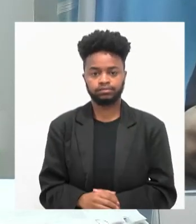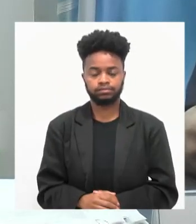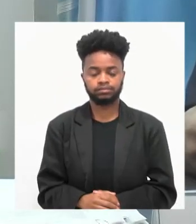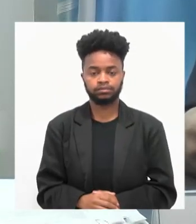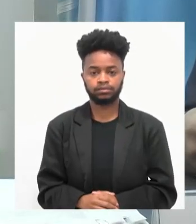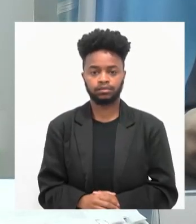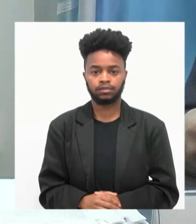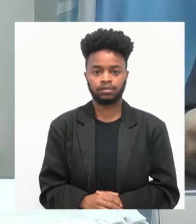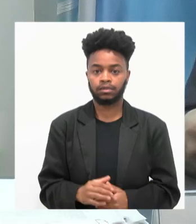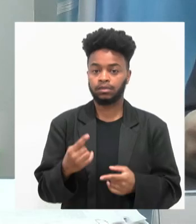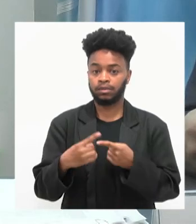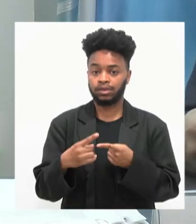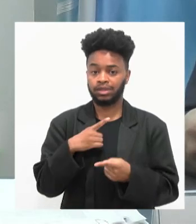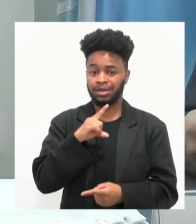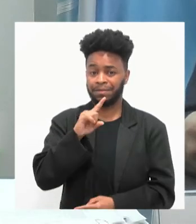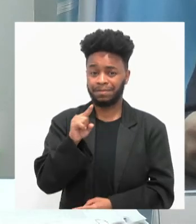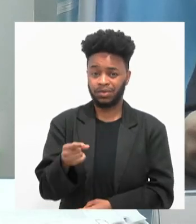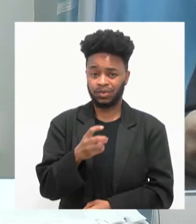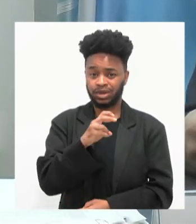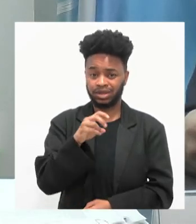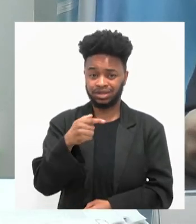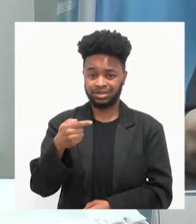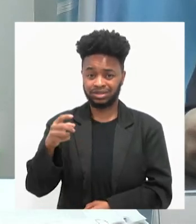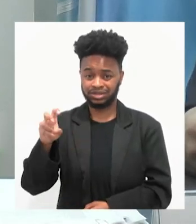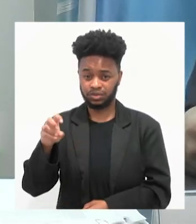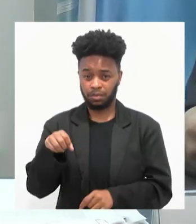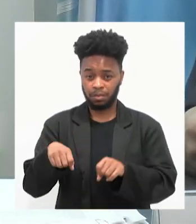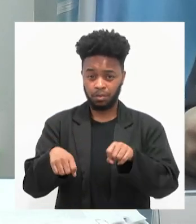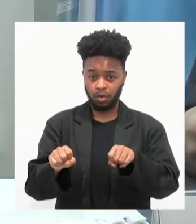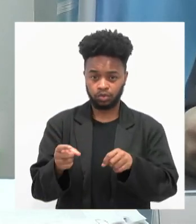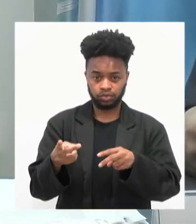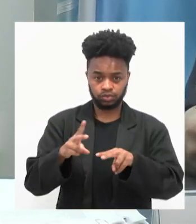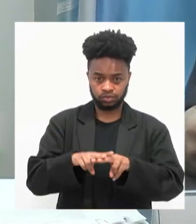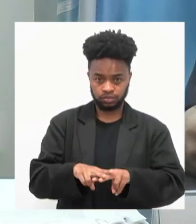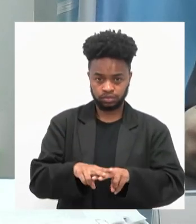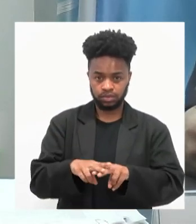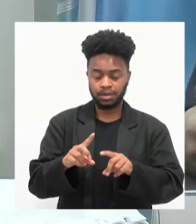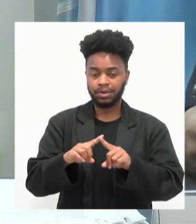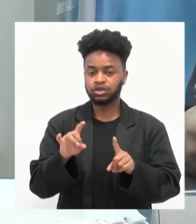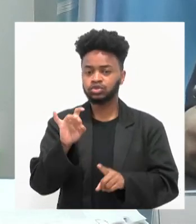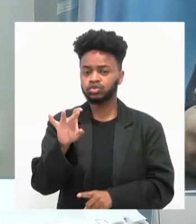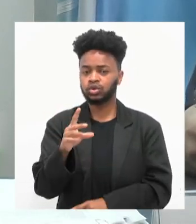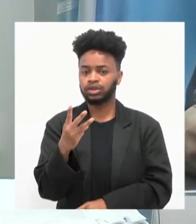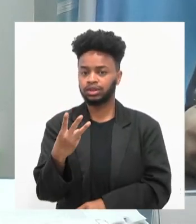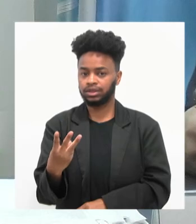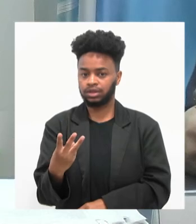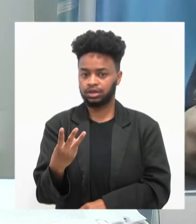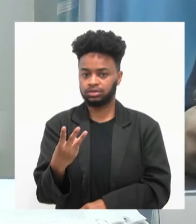quando a gente fala de 1.575 motos apreendidas, onde apenas 3